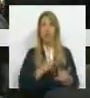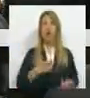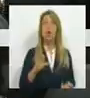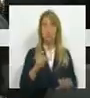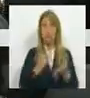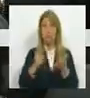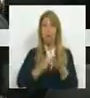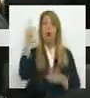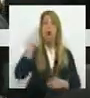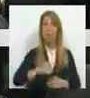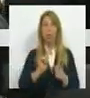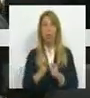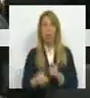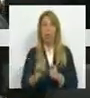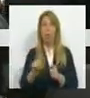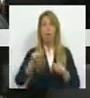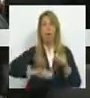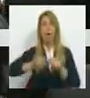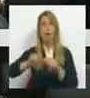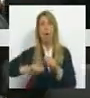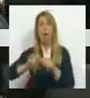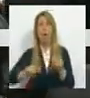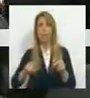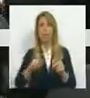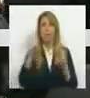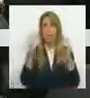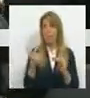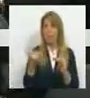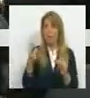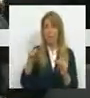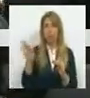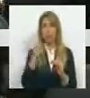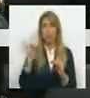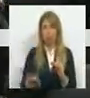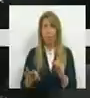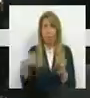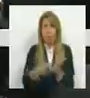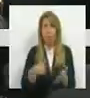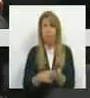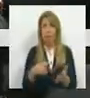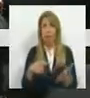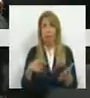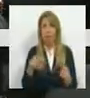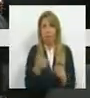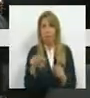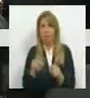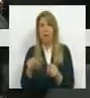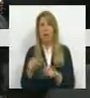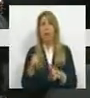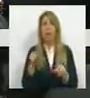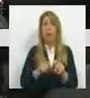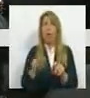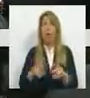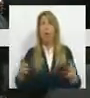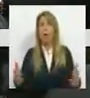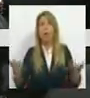de pagar cotas, menos de 10% dos viticultores do Douro pagam cotas, e, portanto, há aqui também, a par do projeto estratégico,